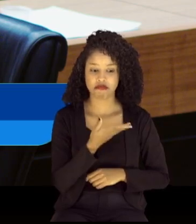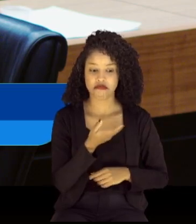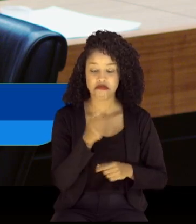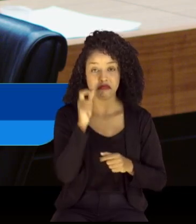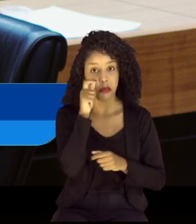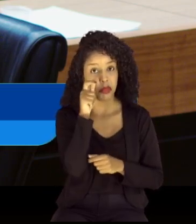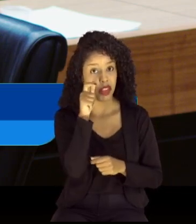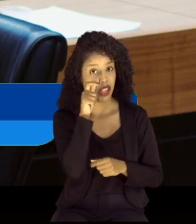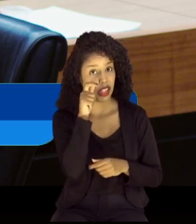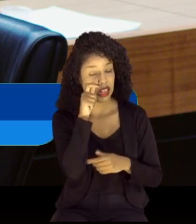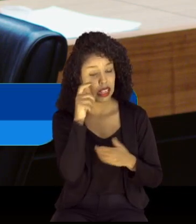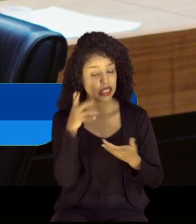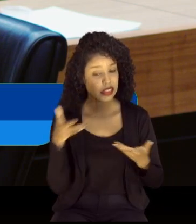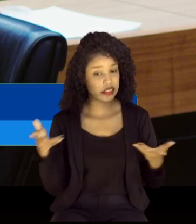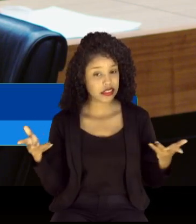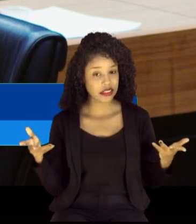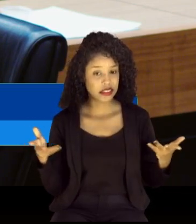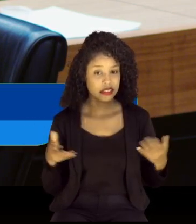interesses,